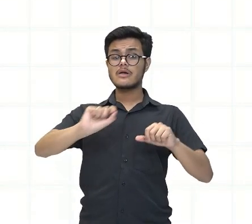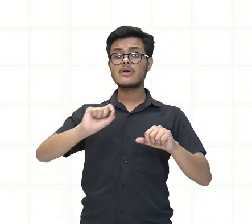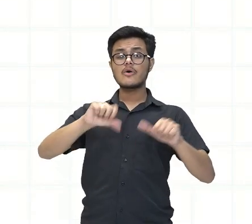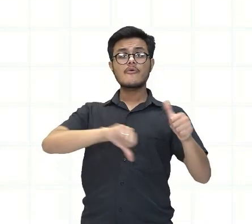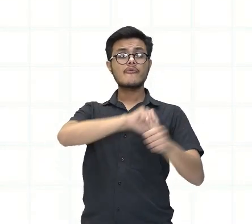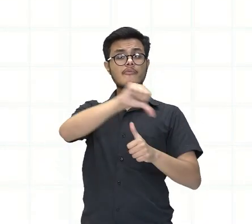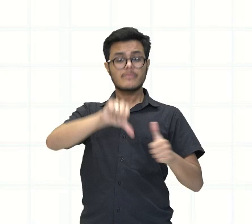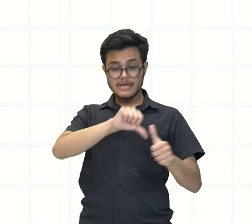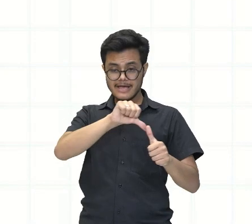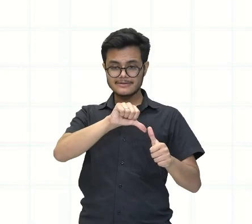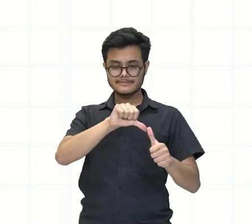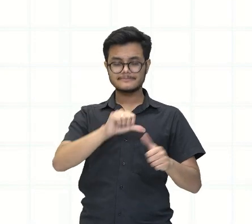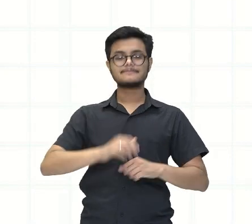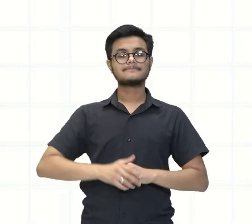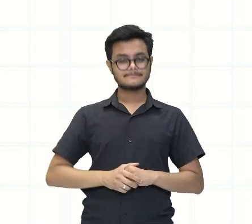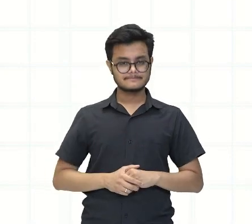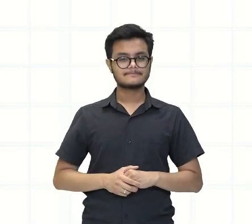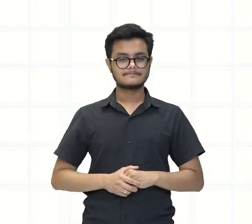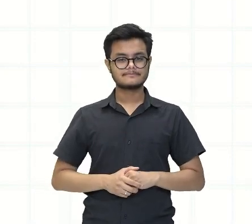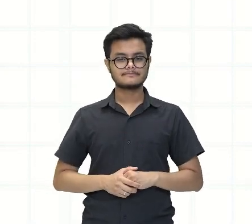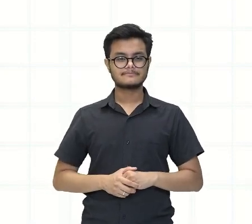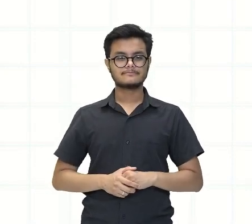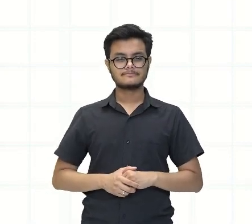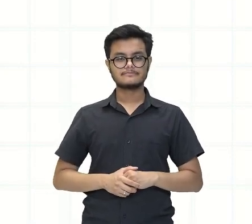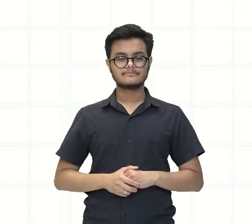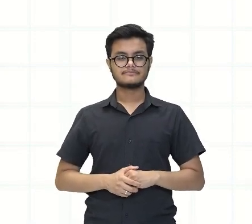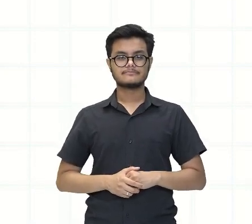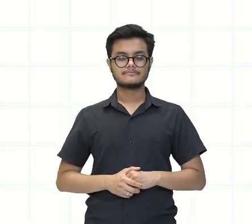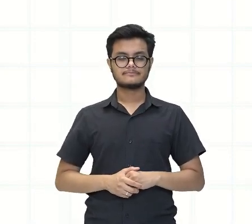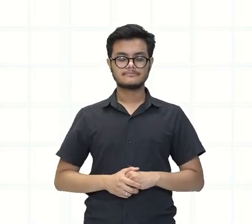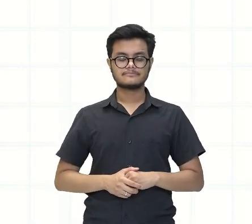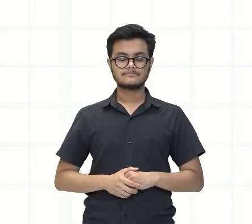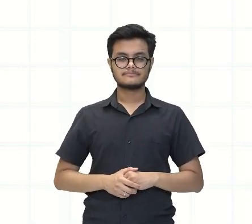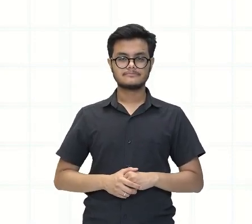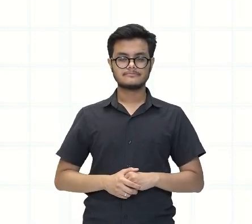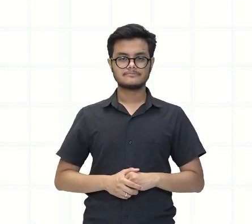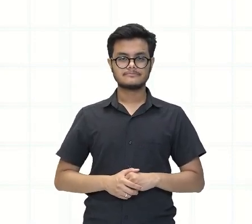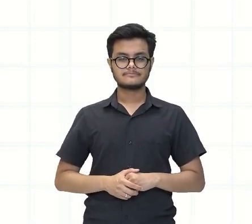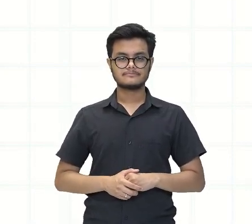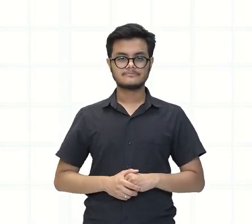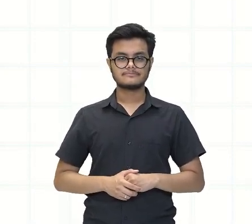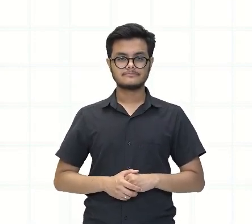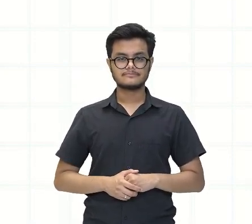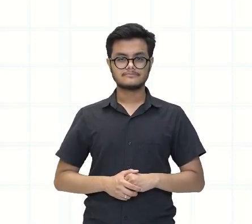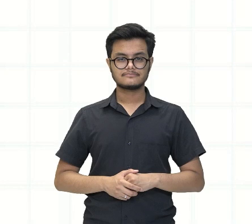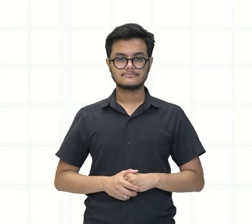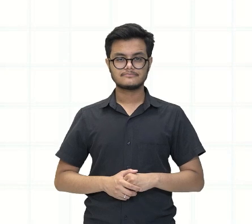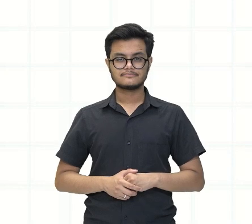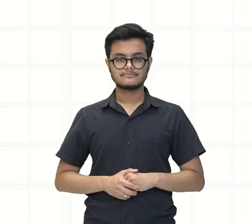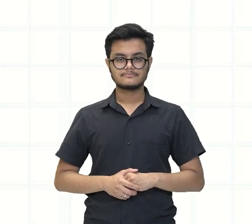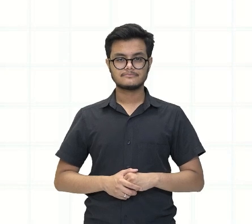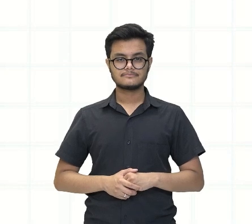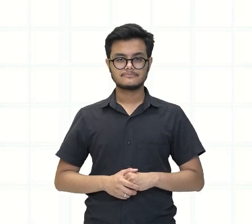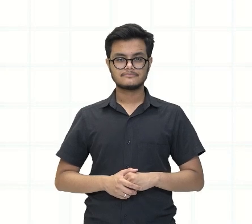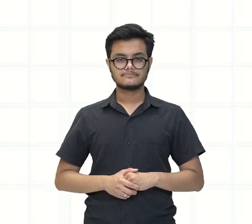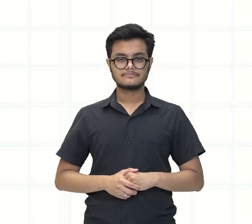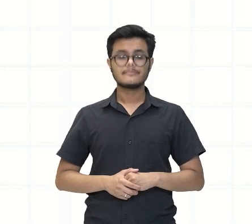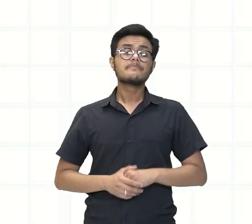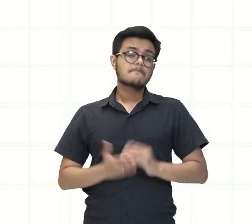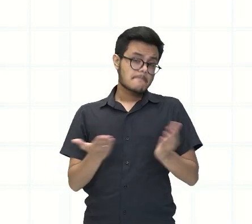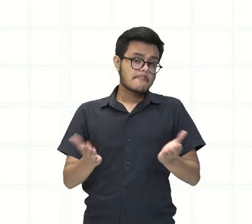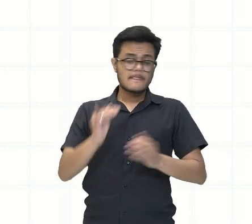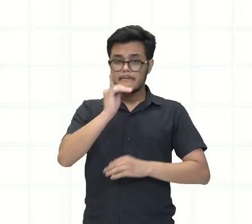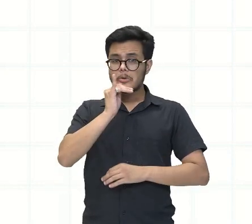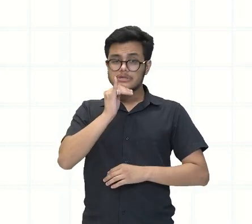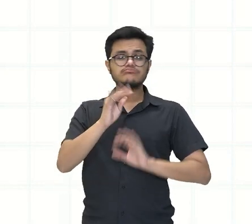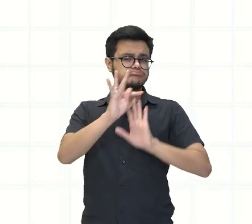ali trabalhando no enunciado, trabalhando em uma situação, em um contexto,